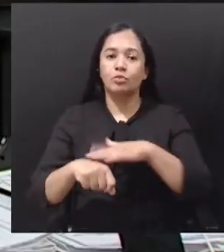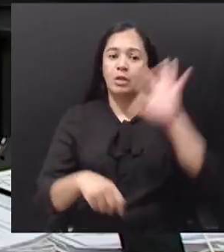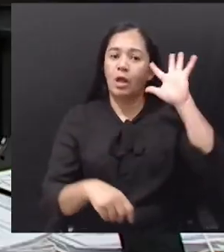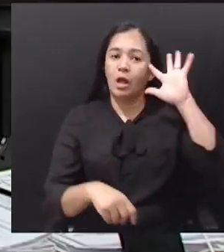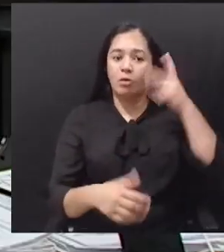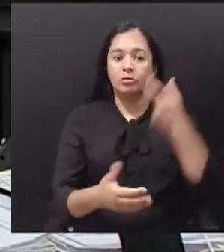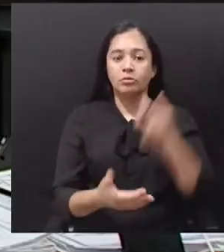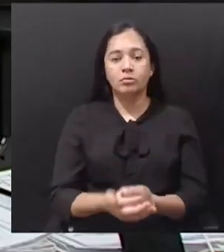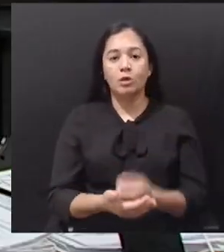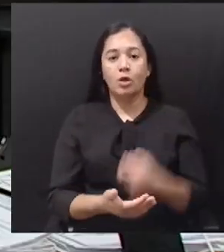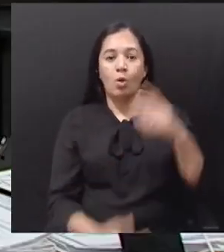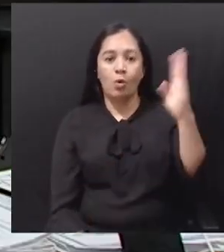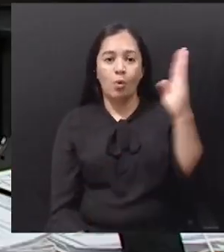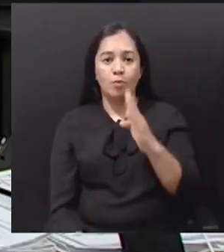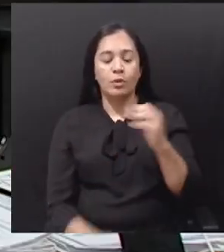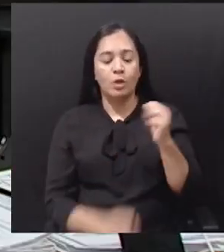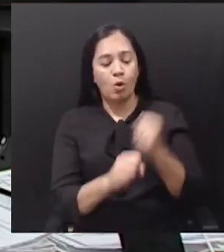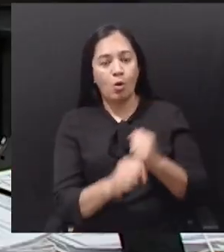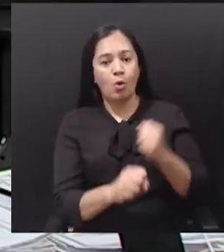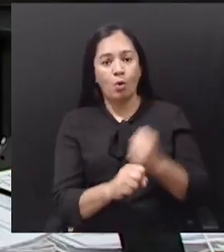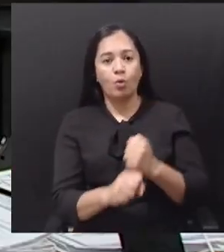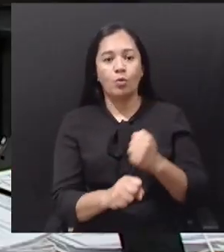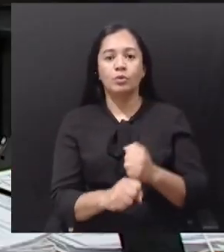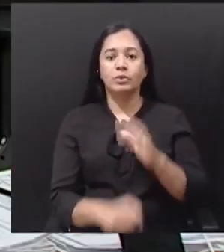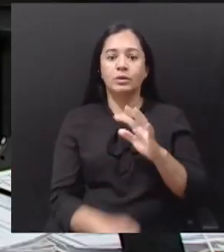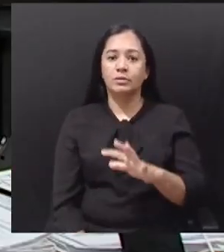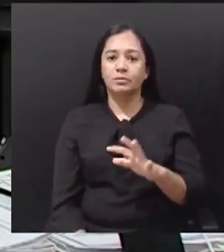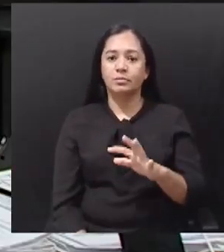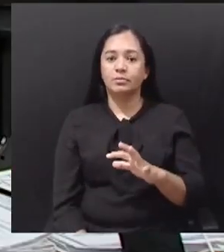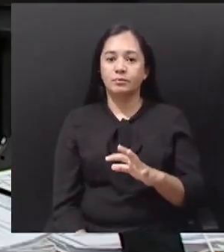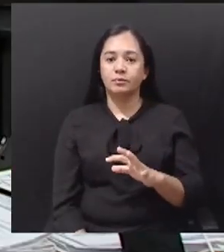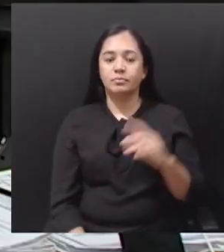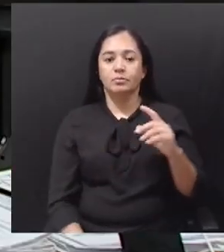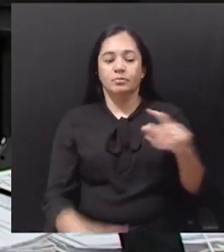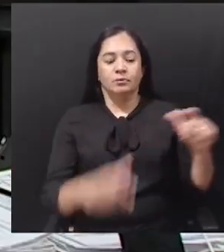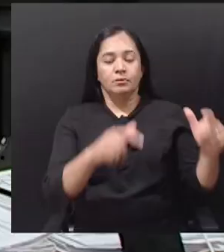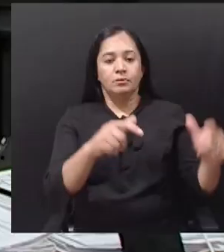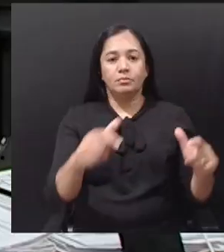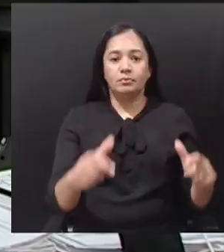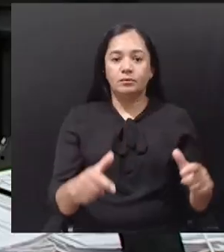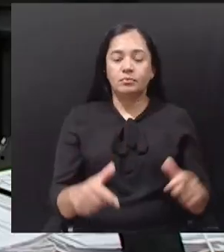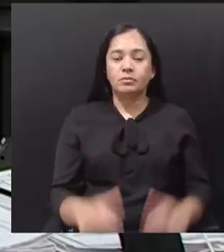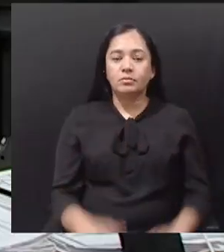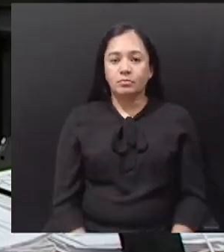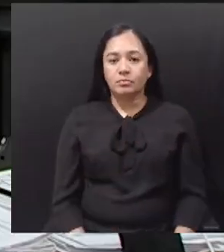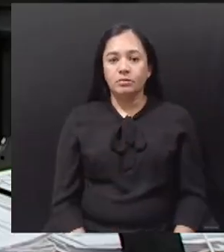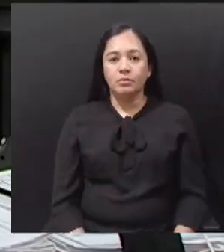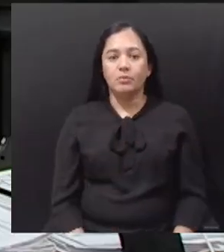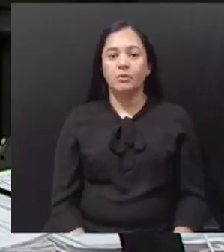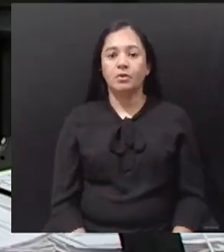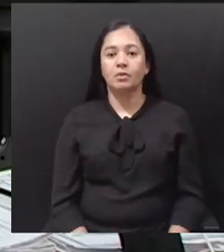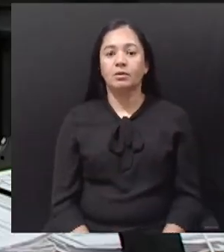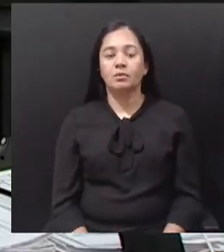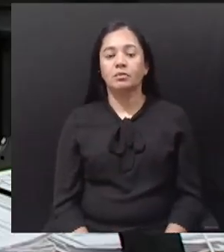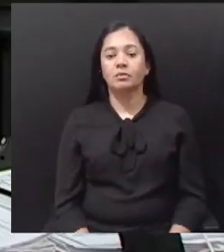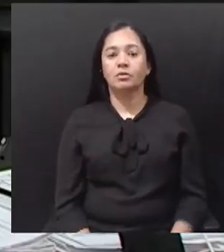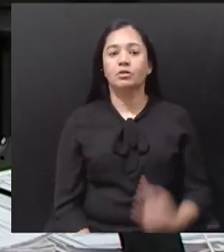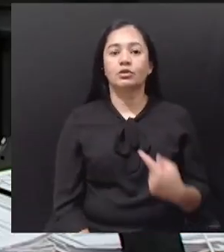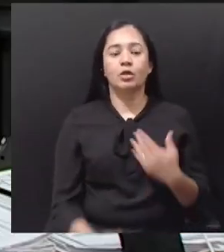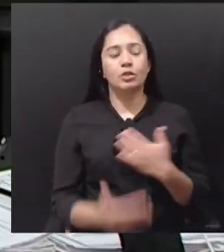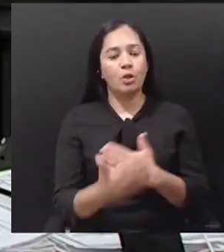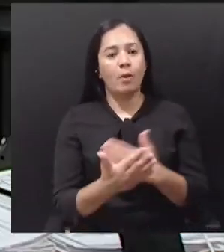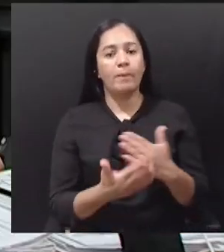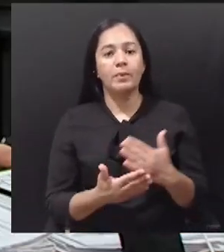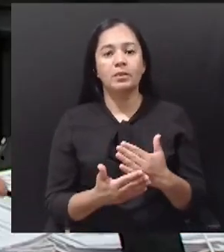ia construir esse equipamento, né, essa fonte de luz. Aí a gente começou a trabalhar